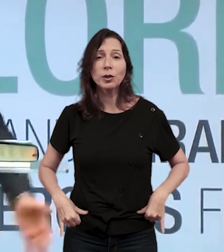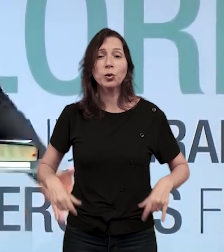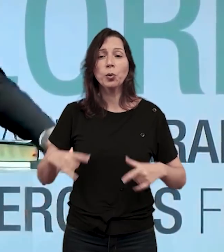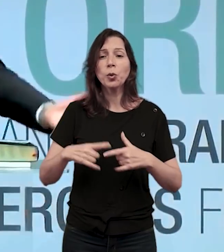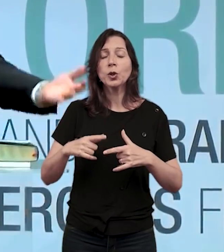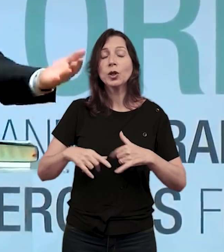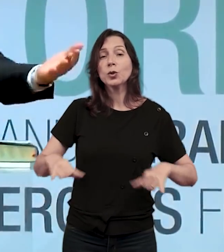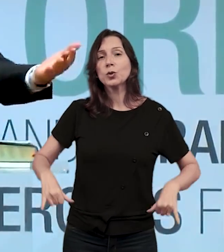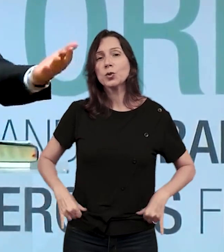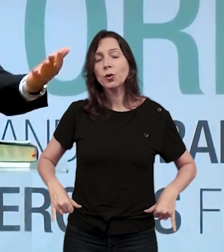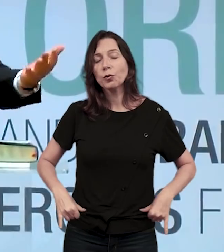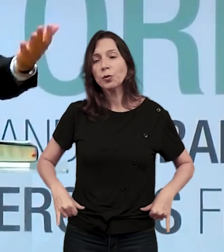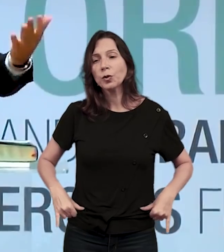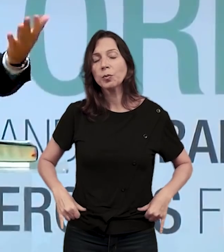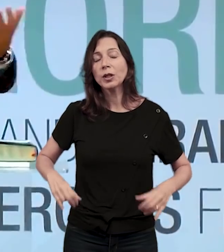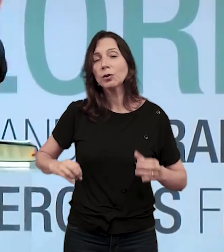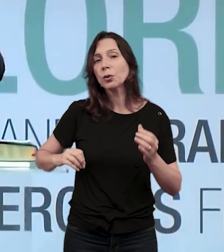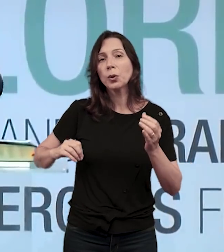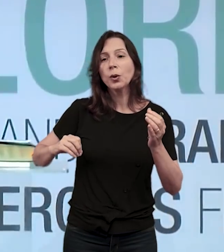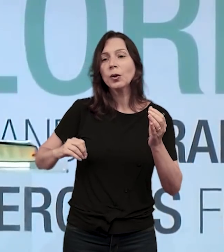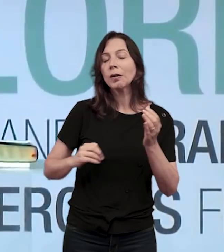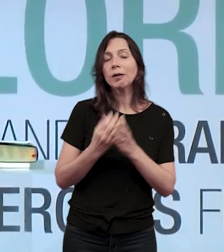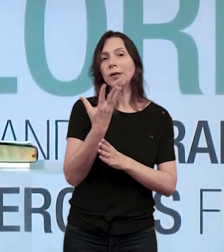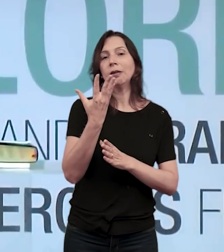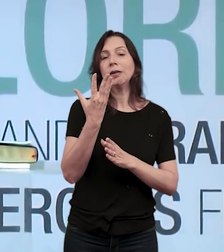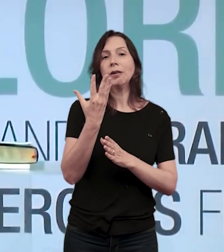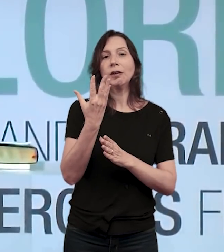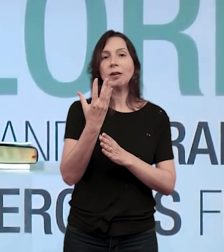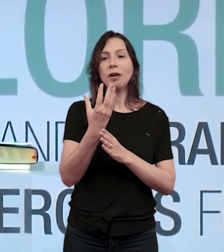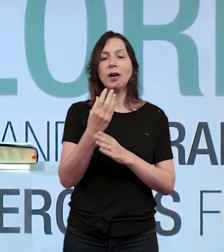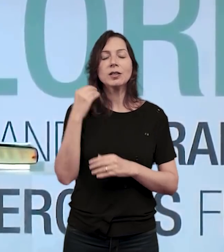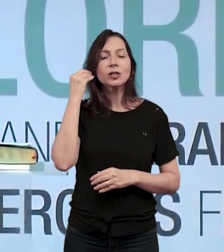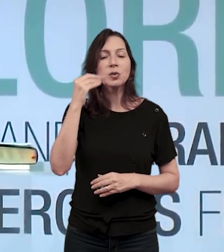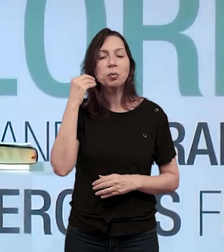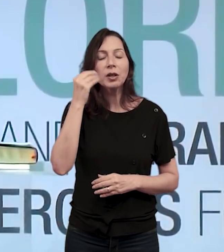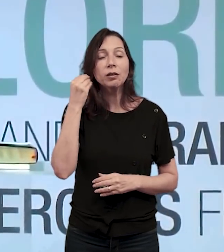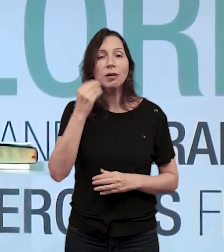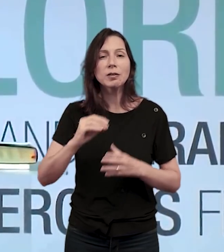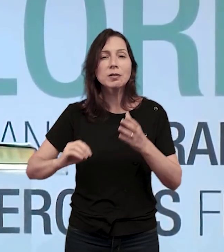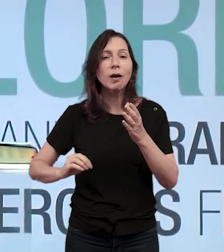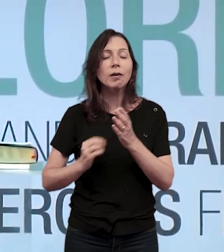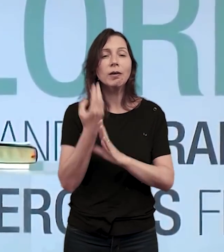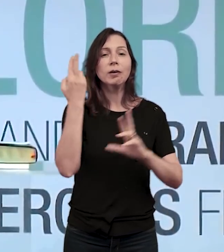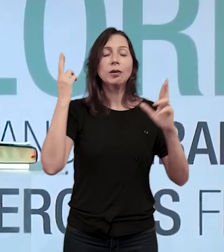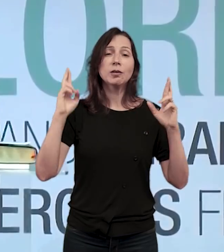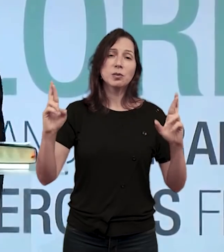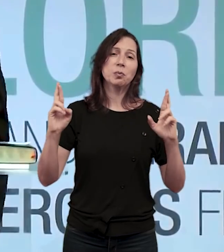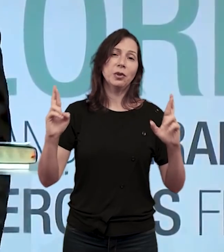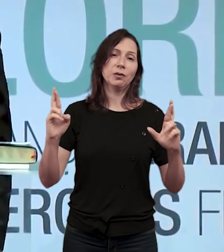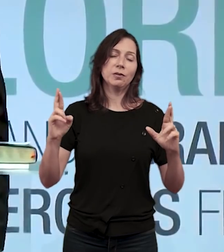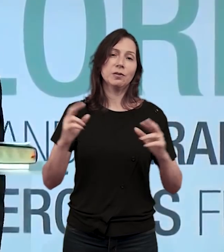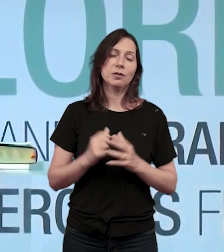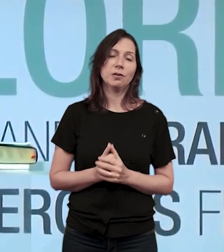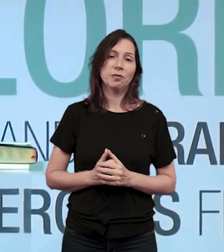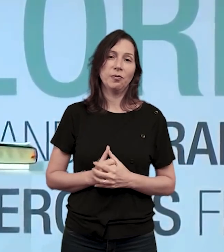esperança, e a esperança não se confunde, porque o amor de Deus é derramado no nosso coração.